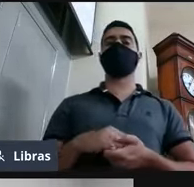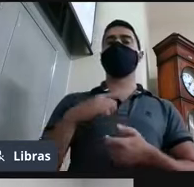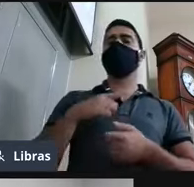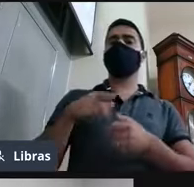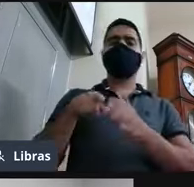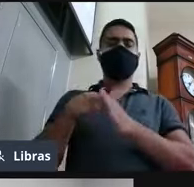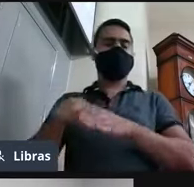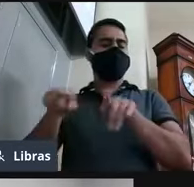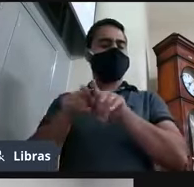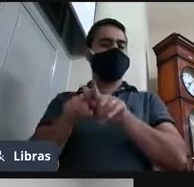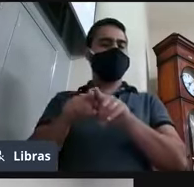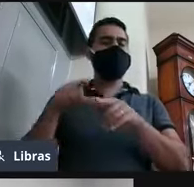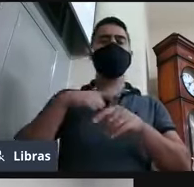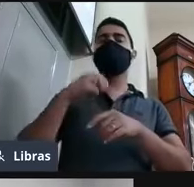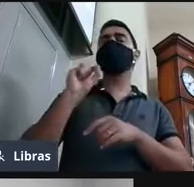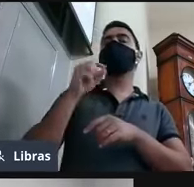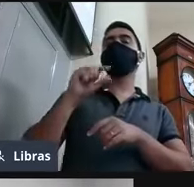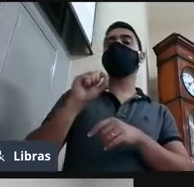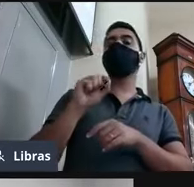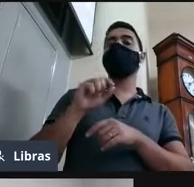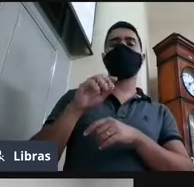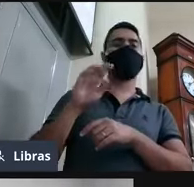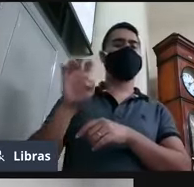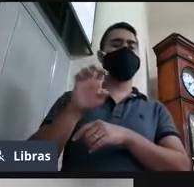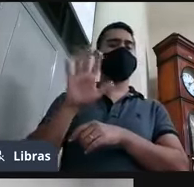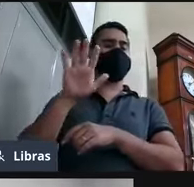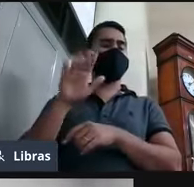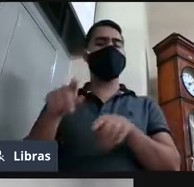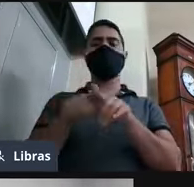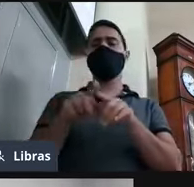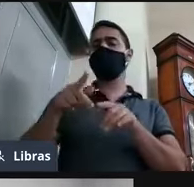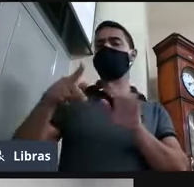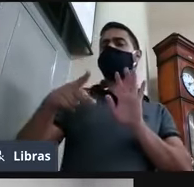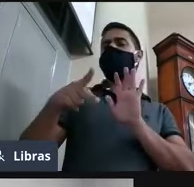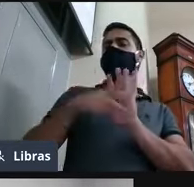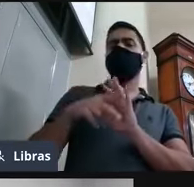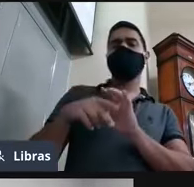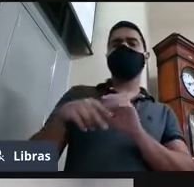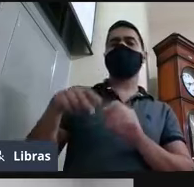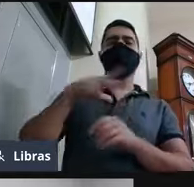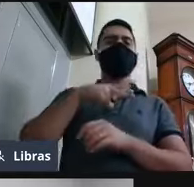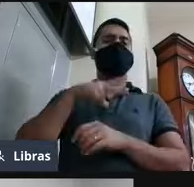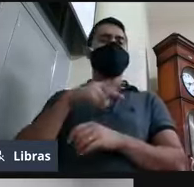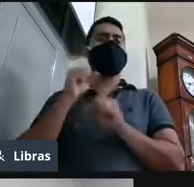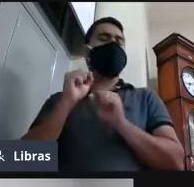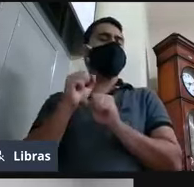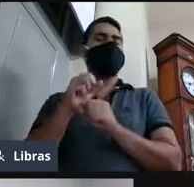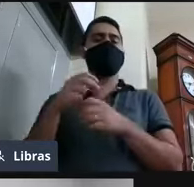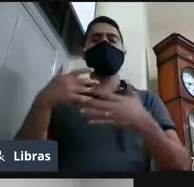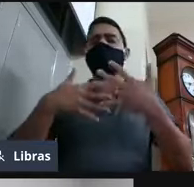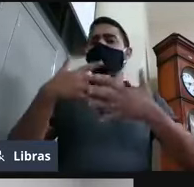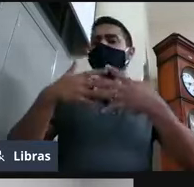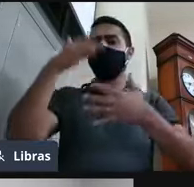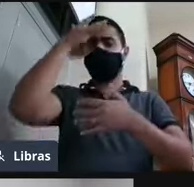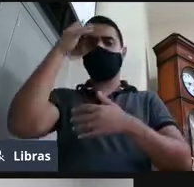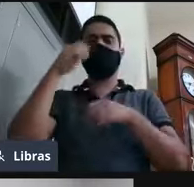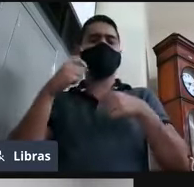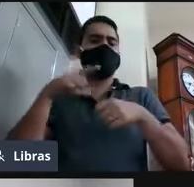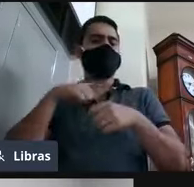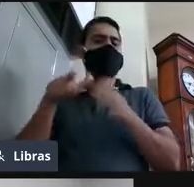Estado de Direito, no sentido de que nem o Estado nem o particular poderão intervir na esfera jurídica da pessoa, sem que esta seja ouvida e